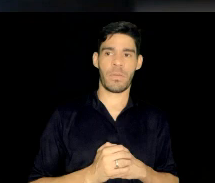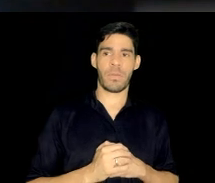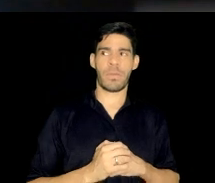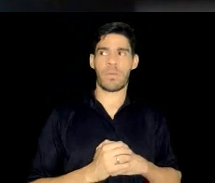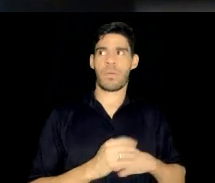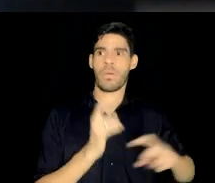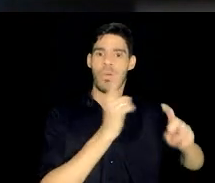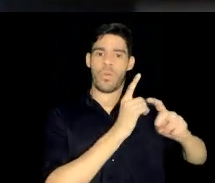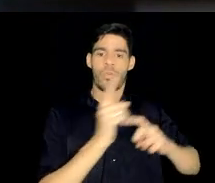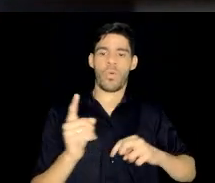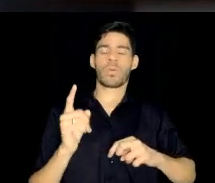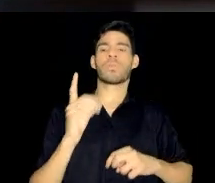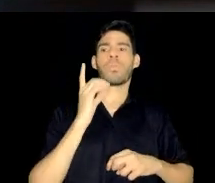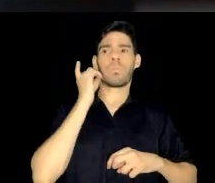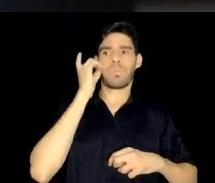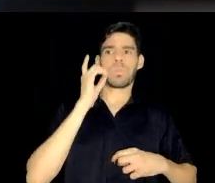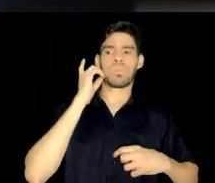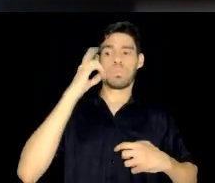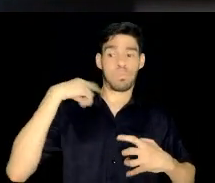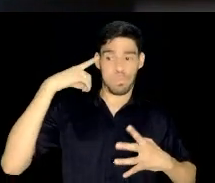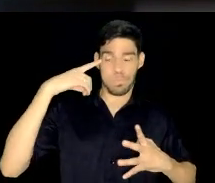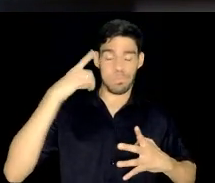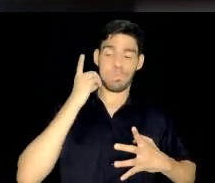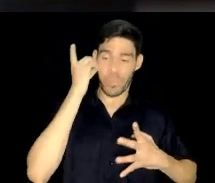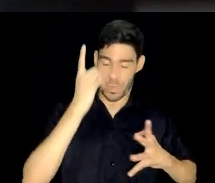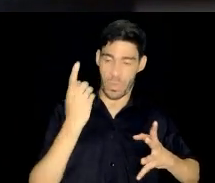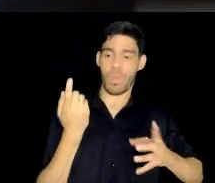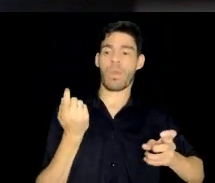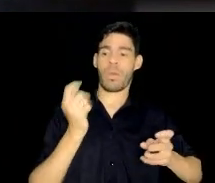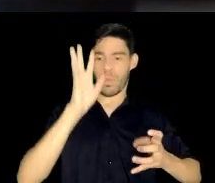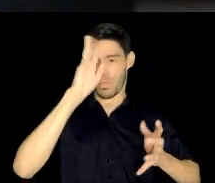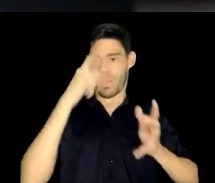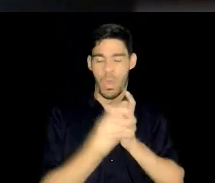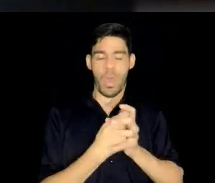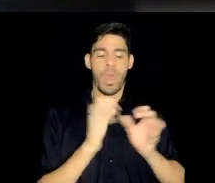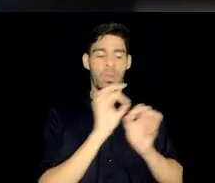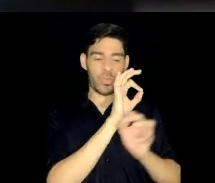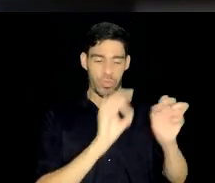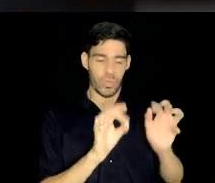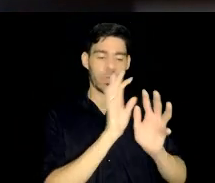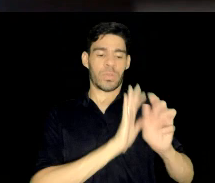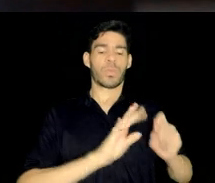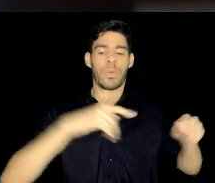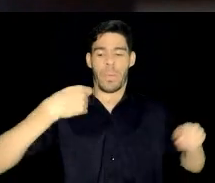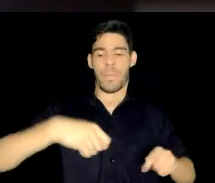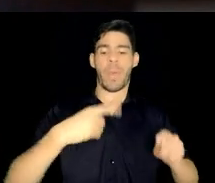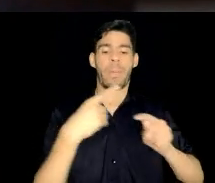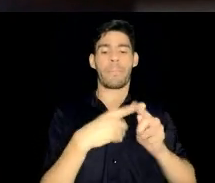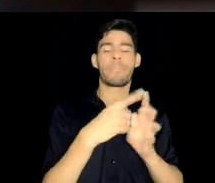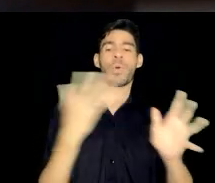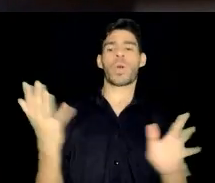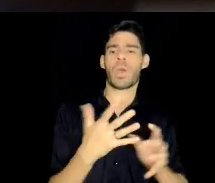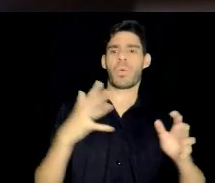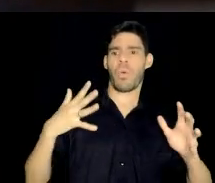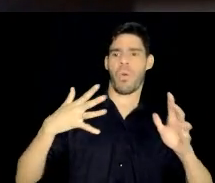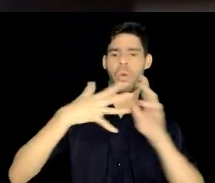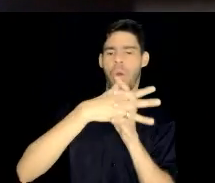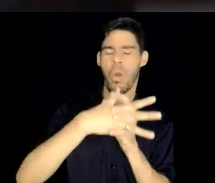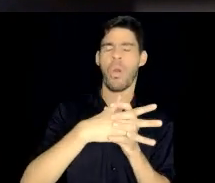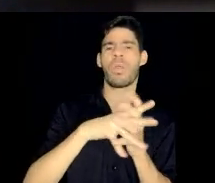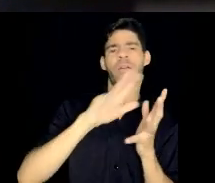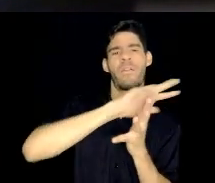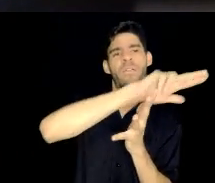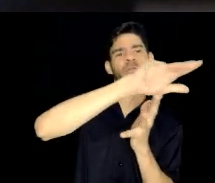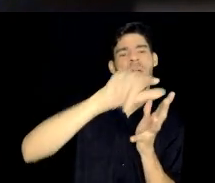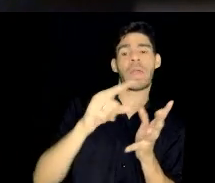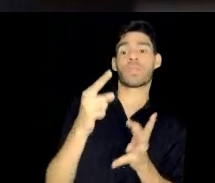da violação de prerrogativas de advogados, deve merecer cuidado dos juízes, porque hoje em dia estamos numa época de muitos